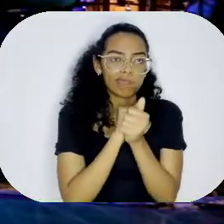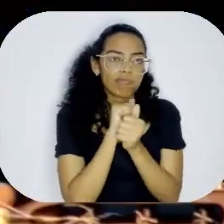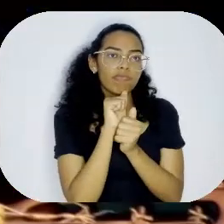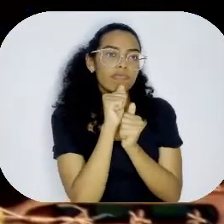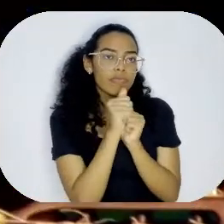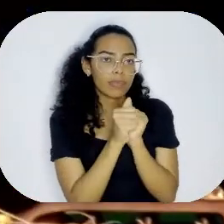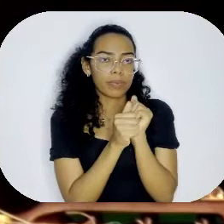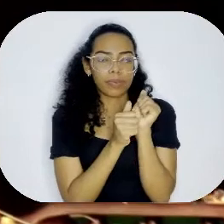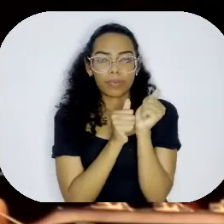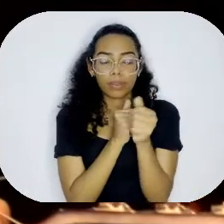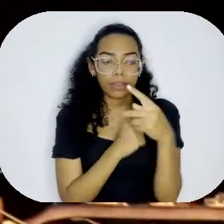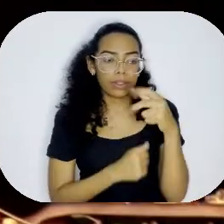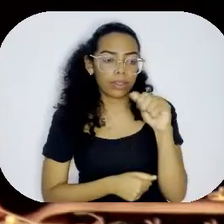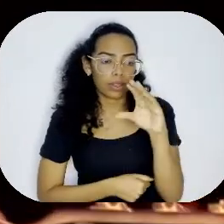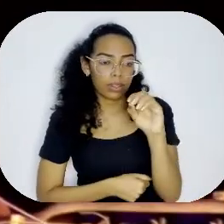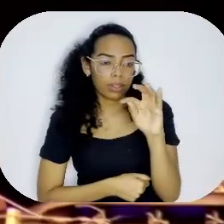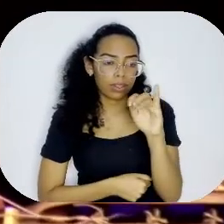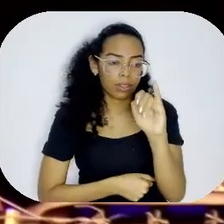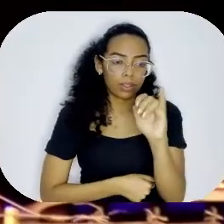teus doces lábios,